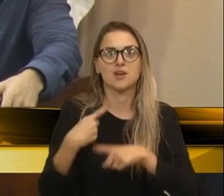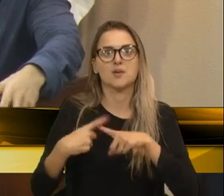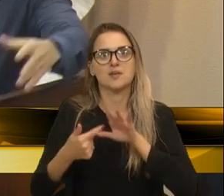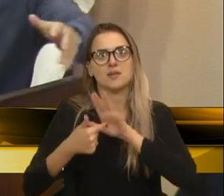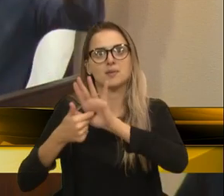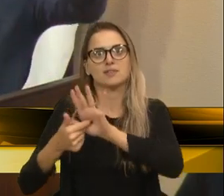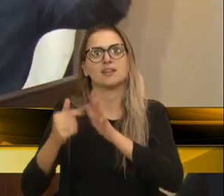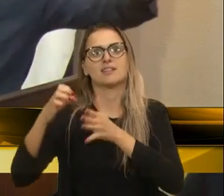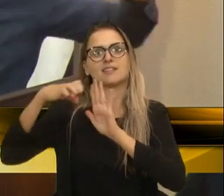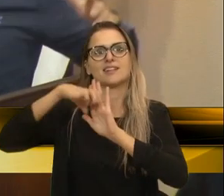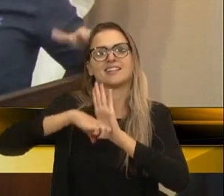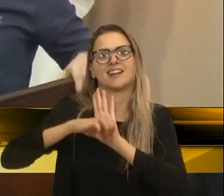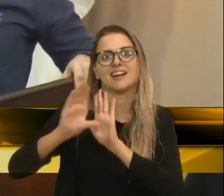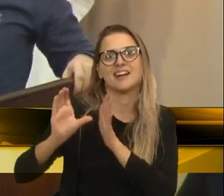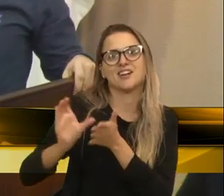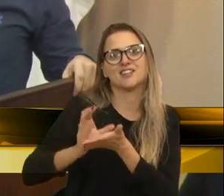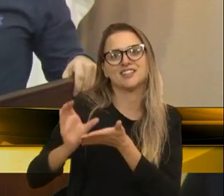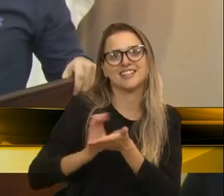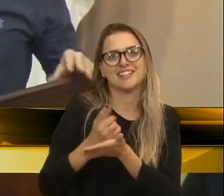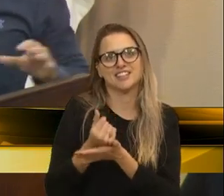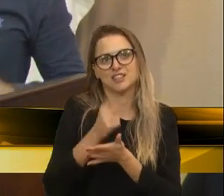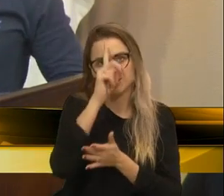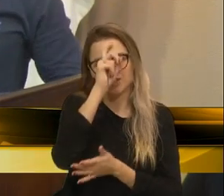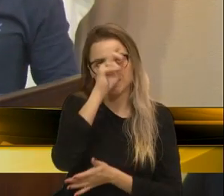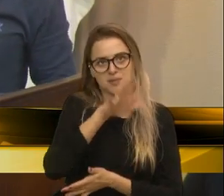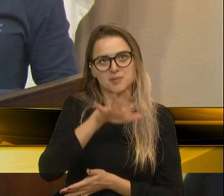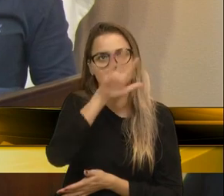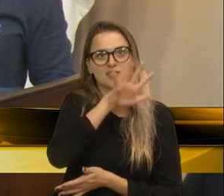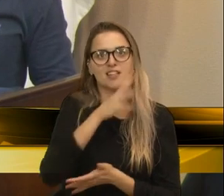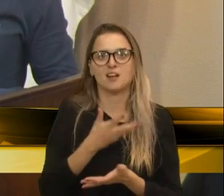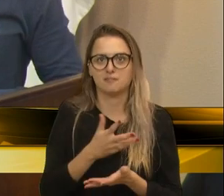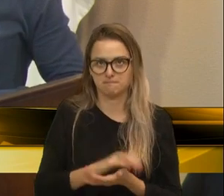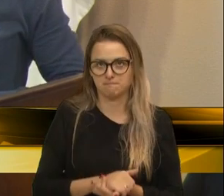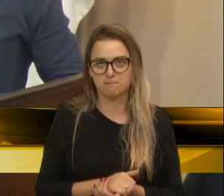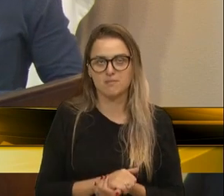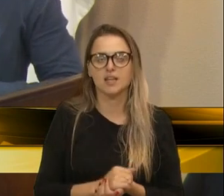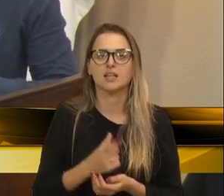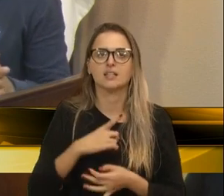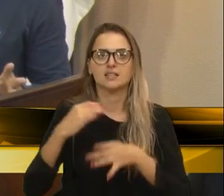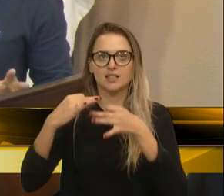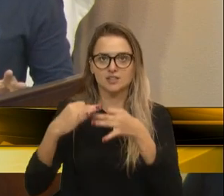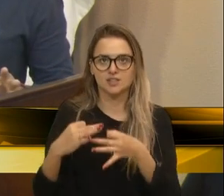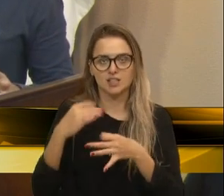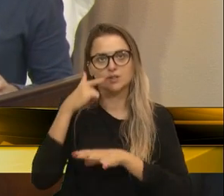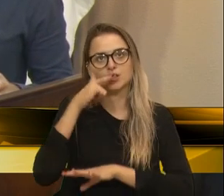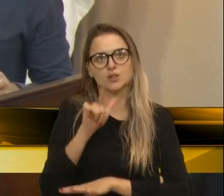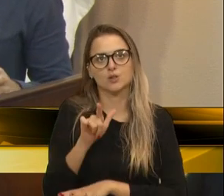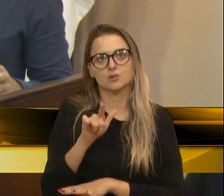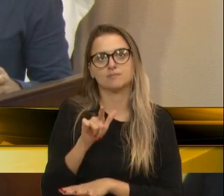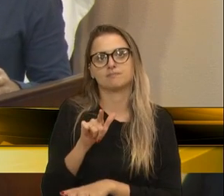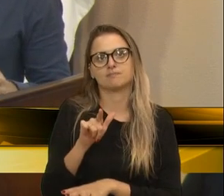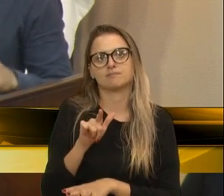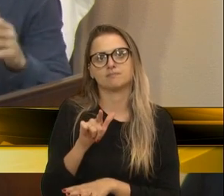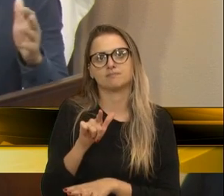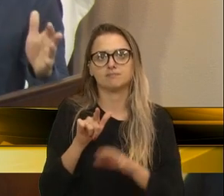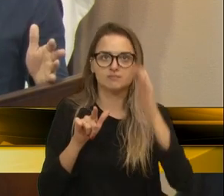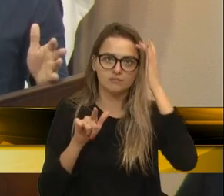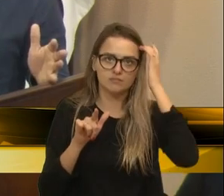vai mandar uma emenda graúda aí para o Hospital Geral. Então eu tenho certeza que nós conseguimos numa média